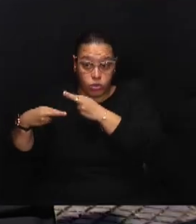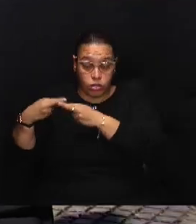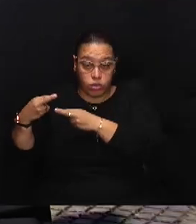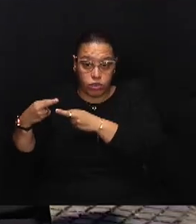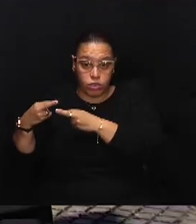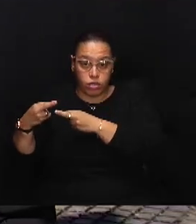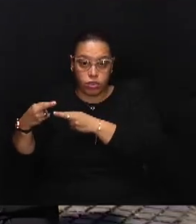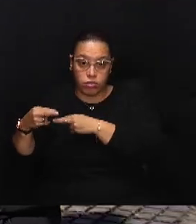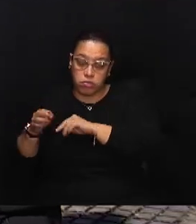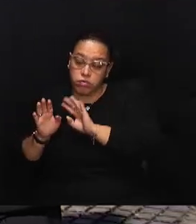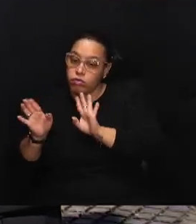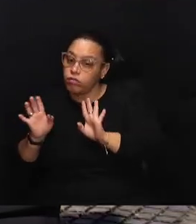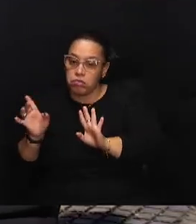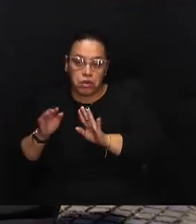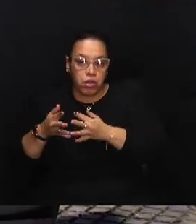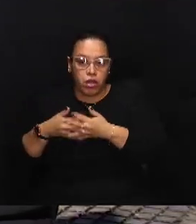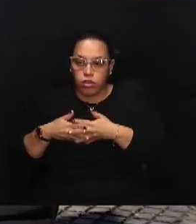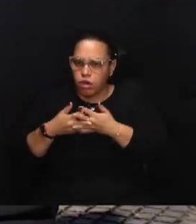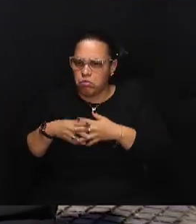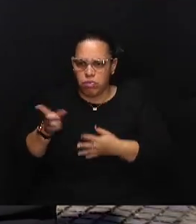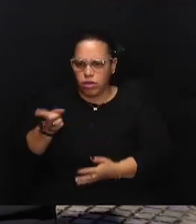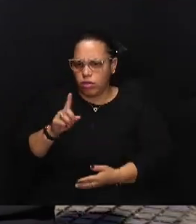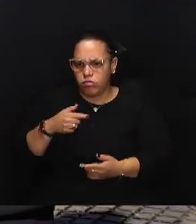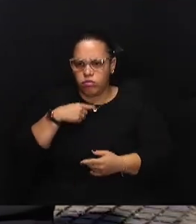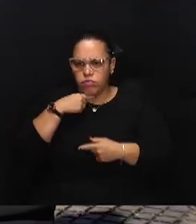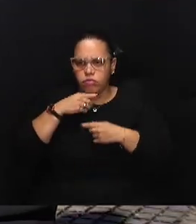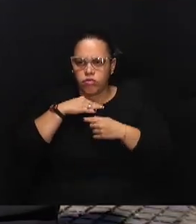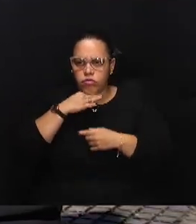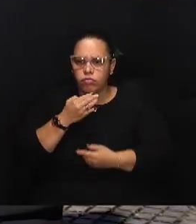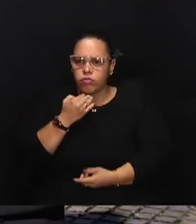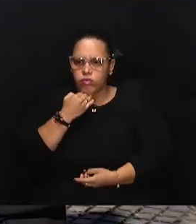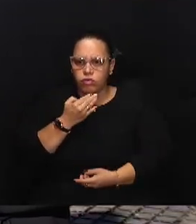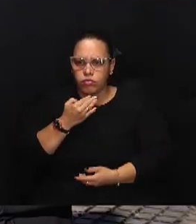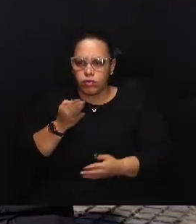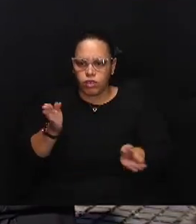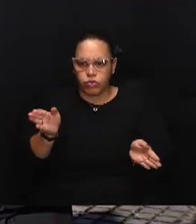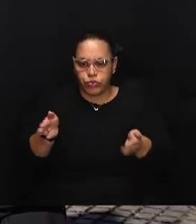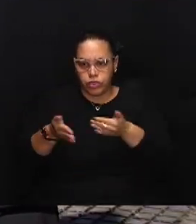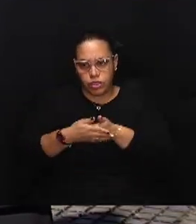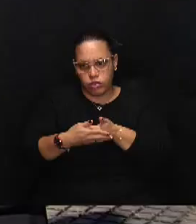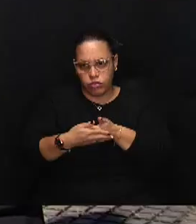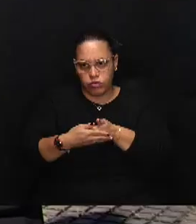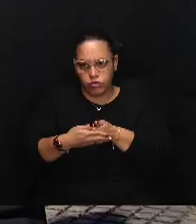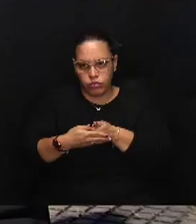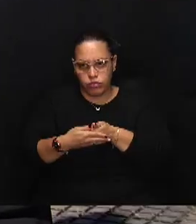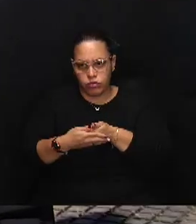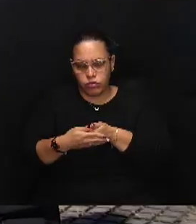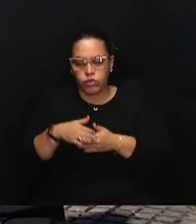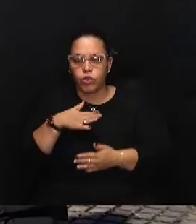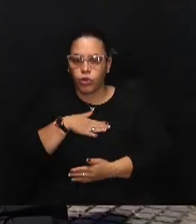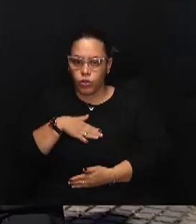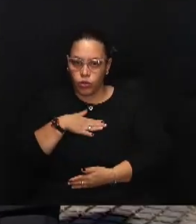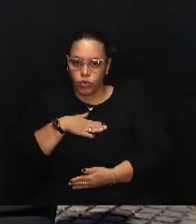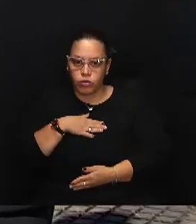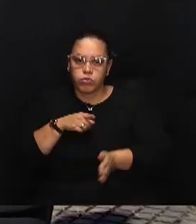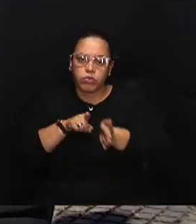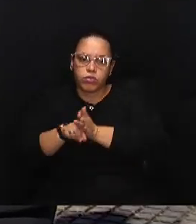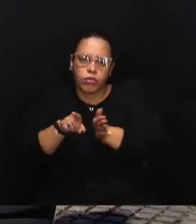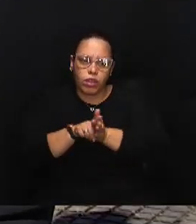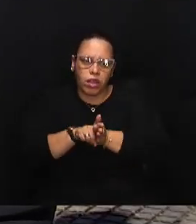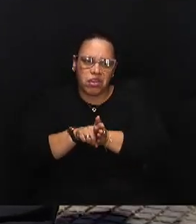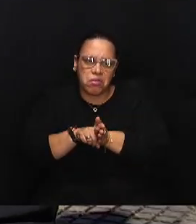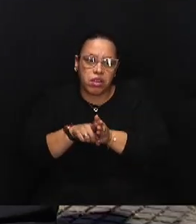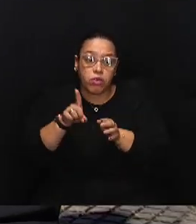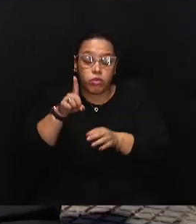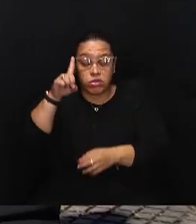seus rituais. A gente não atrapalha ninguém quando o cemitério está fechado. Então eu gosto de vir aqui quando ele fecha. Muita gente pergunta, mas por que vocês não vão